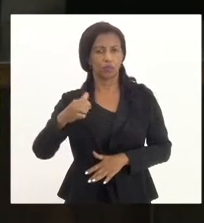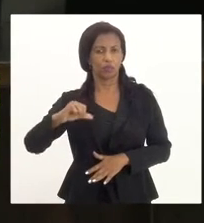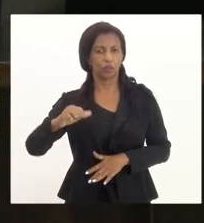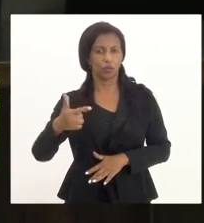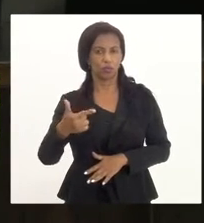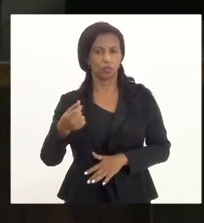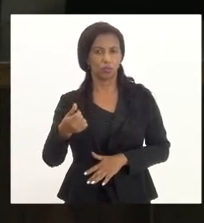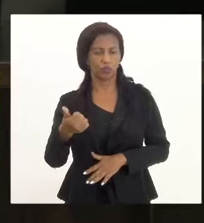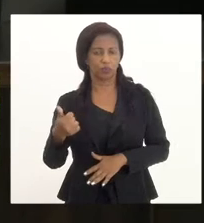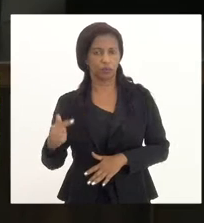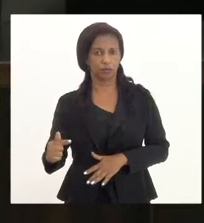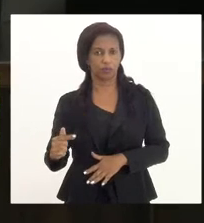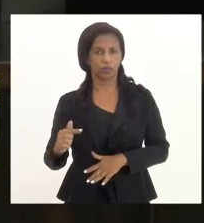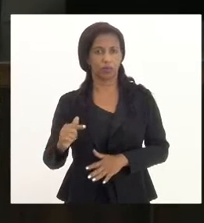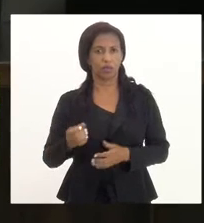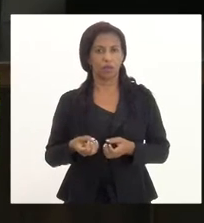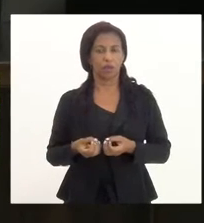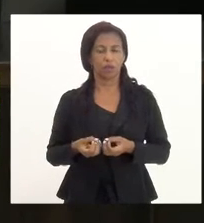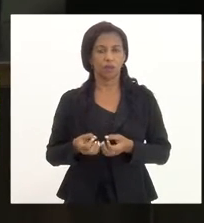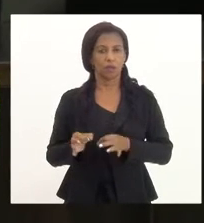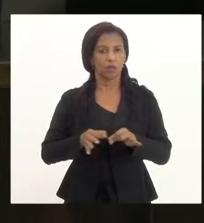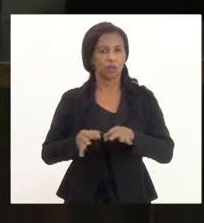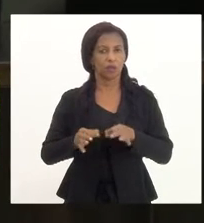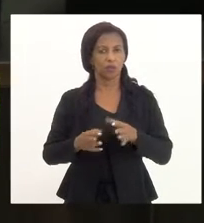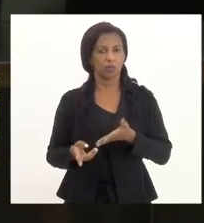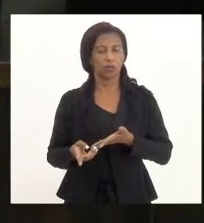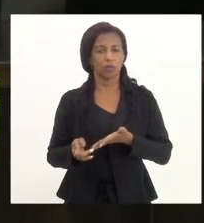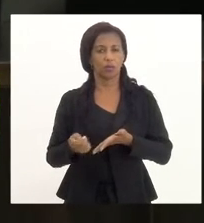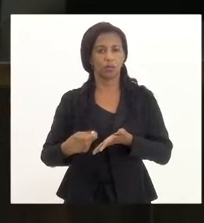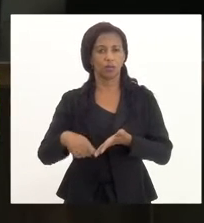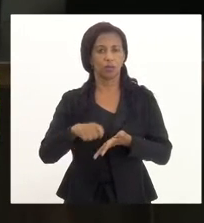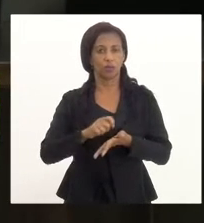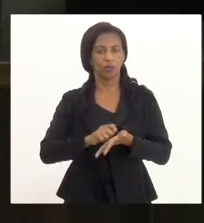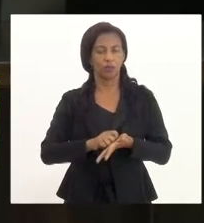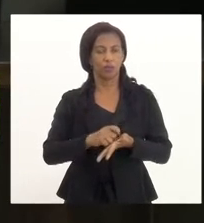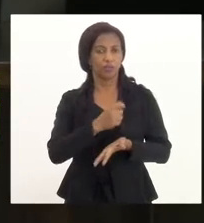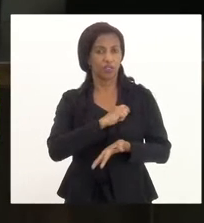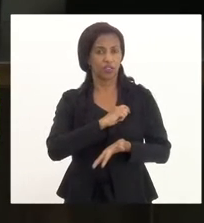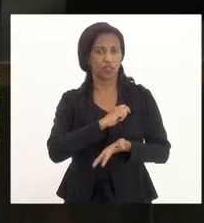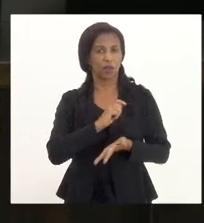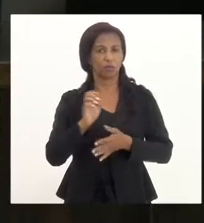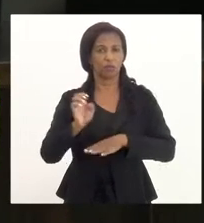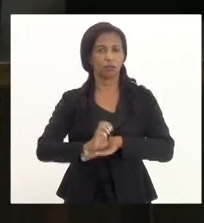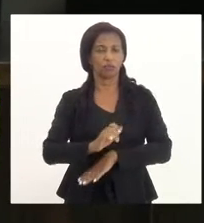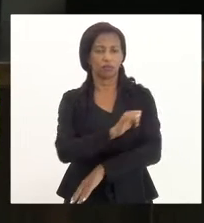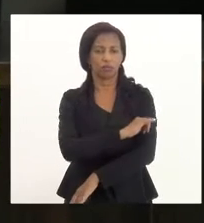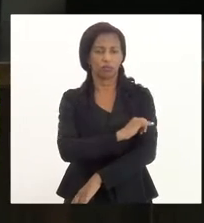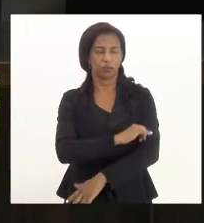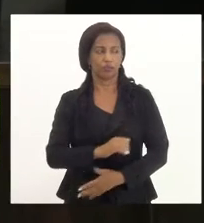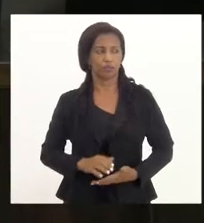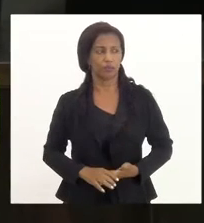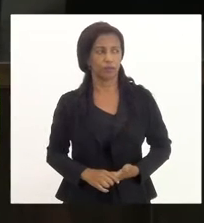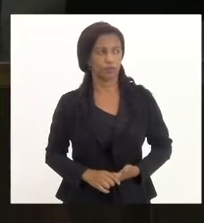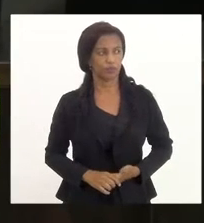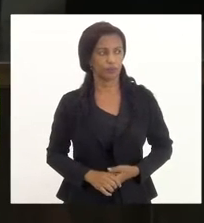17 que dispõe sobre o plano de recuperação fiscal do Estado do Rio de Janeiro